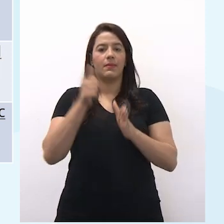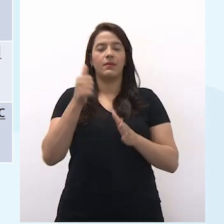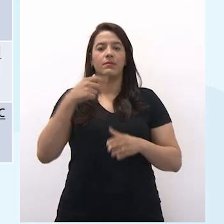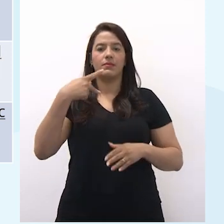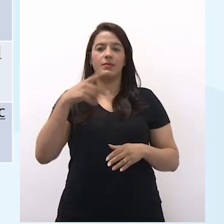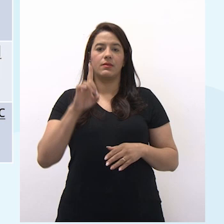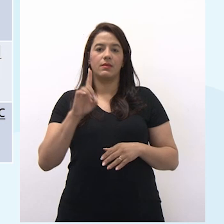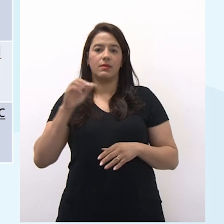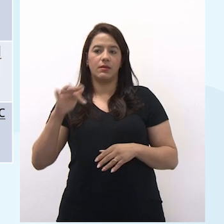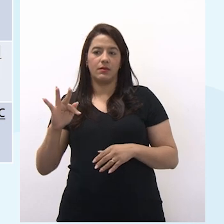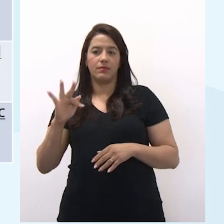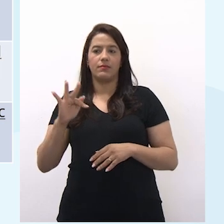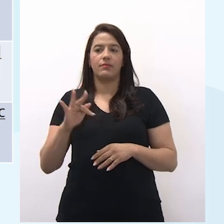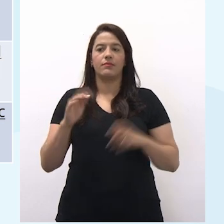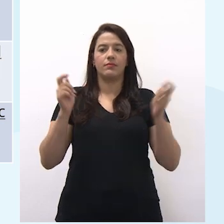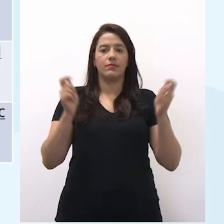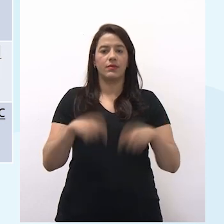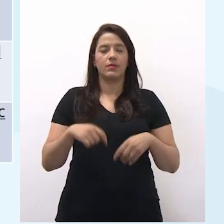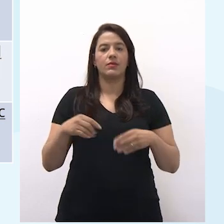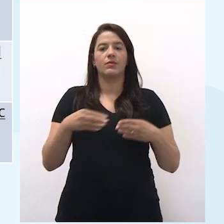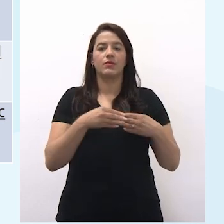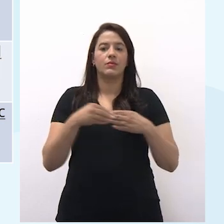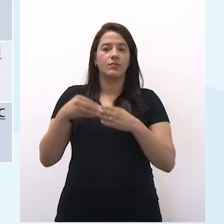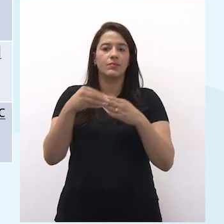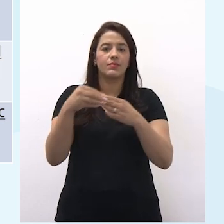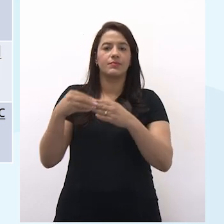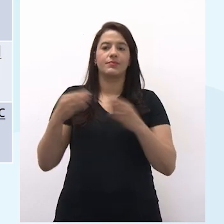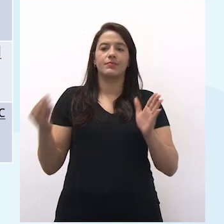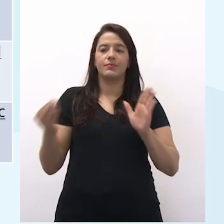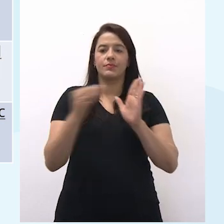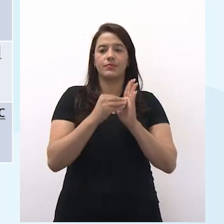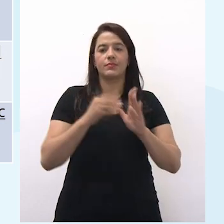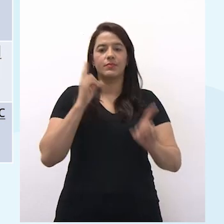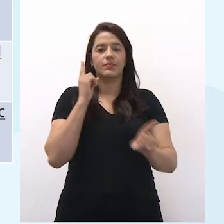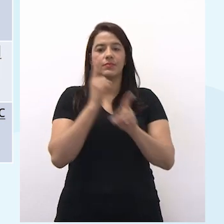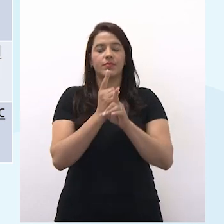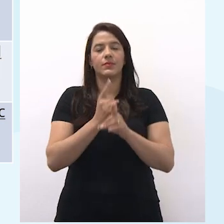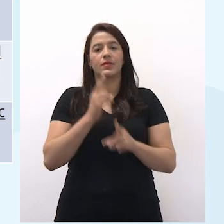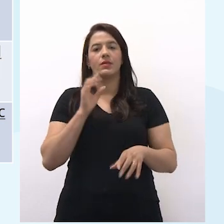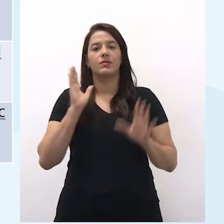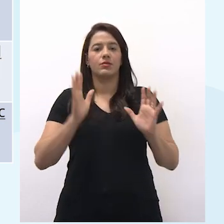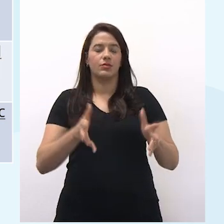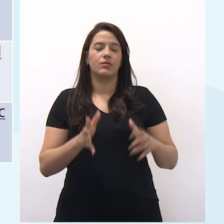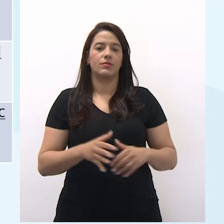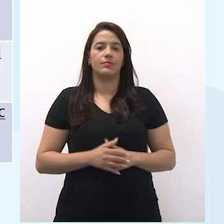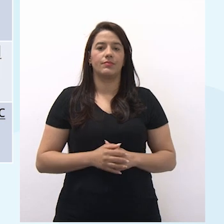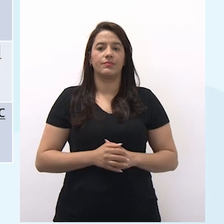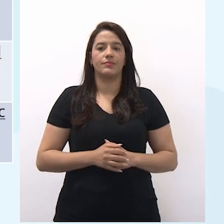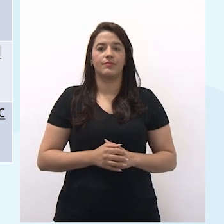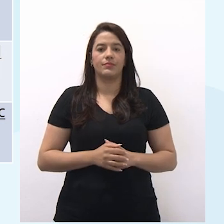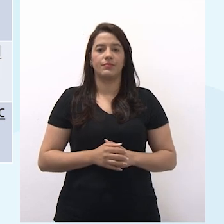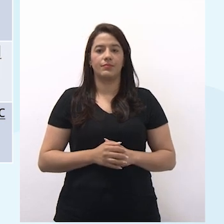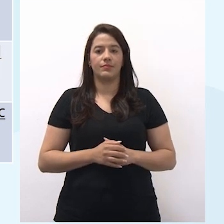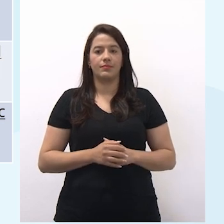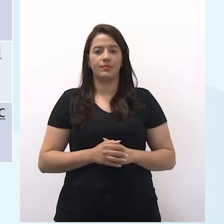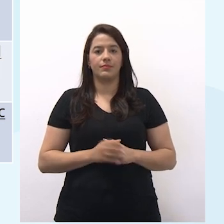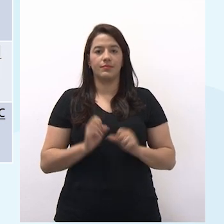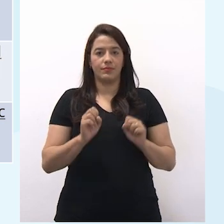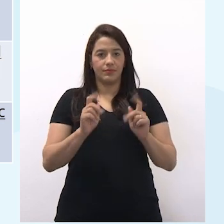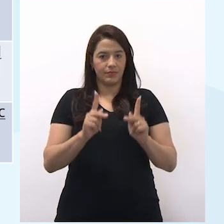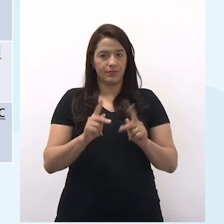PDF, tá? Então, documento orientador do Conselho de Classe, você já consegue localizar aí no Google,